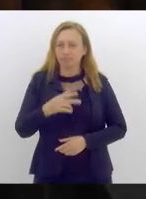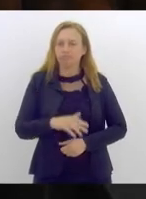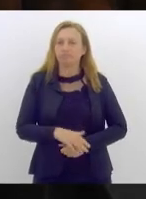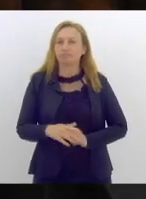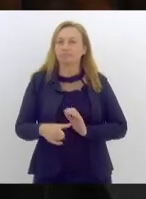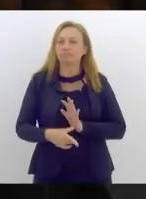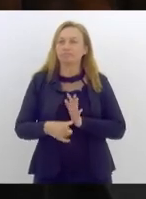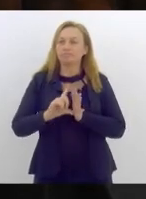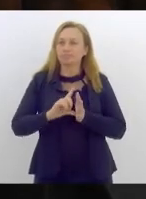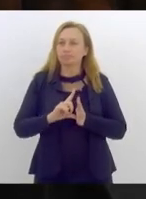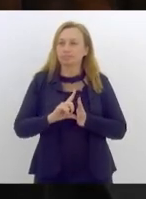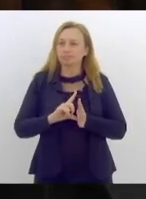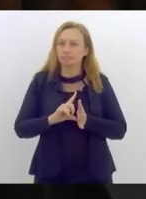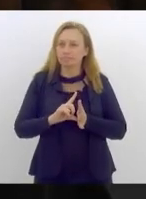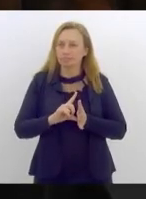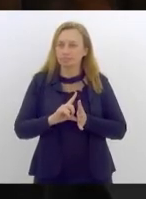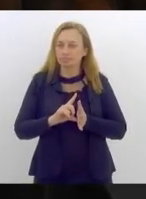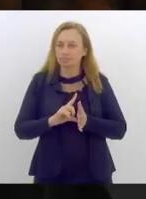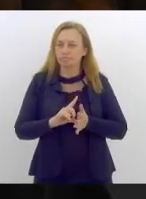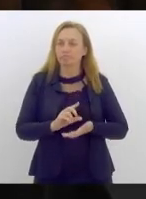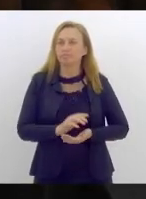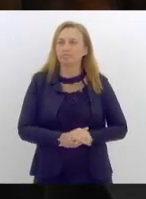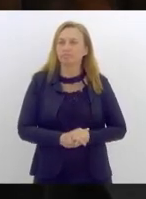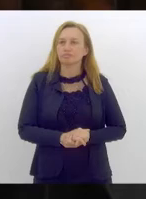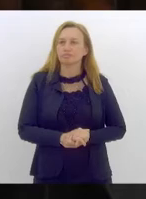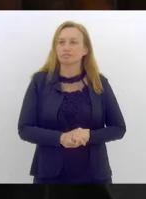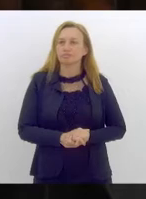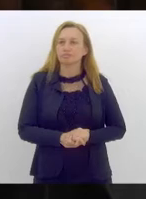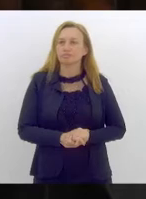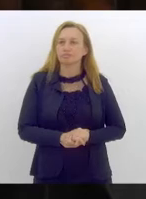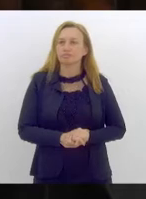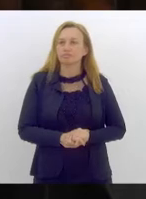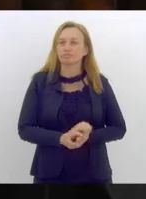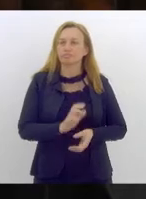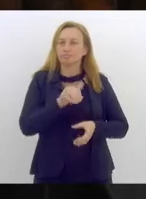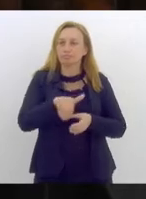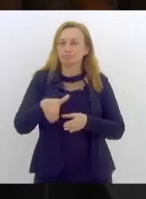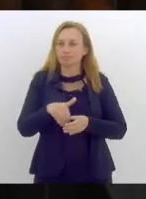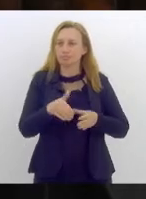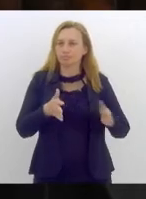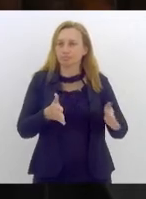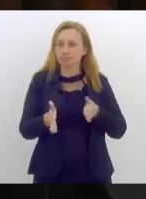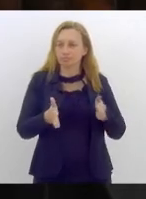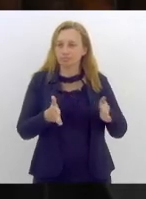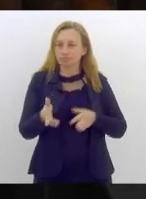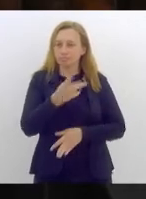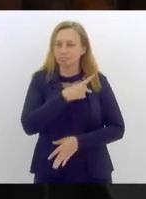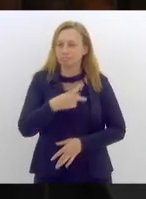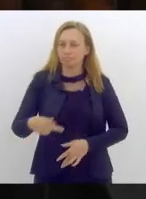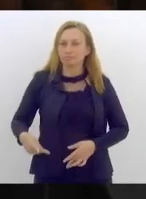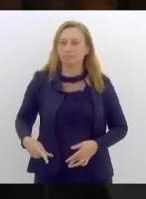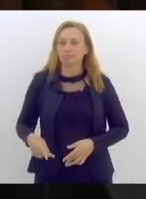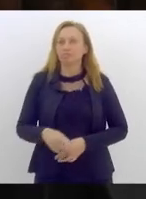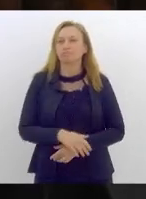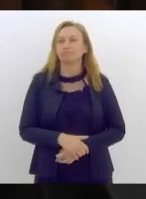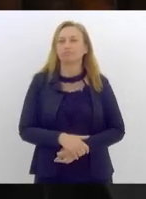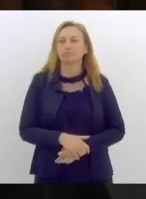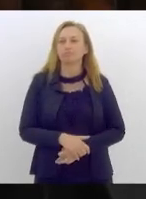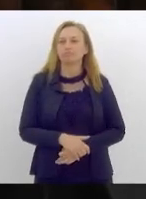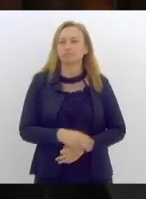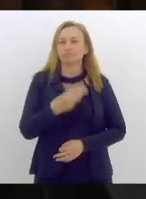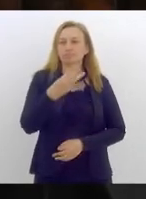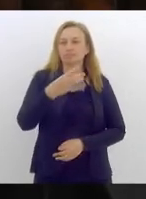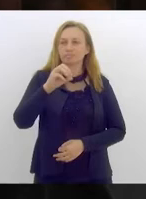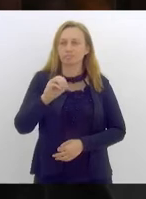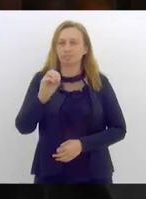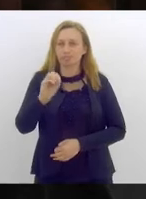antes que ocorra o pleito em segundo turno presidencial de 30